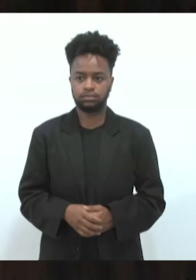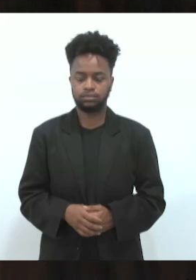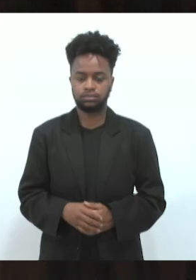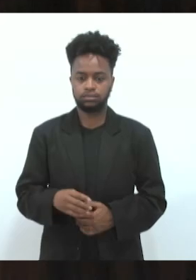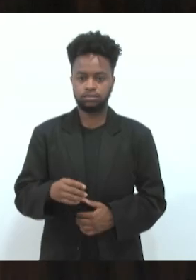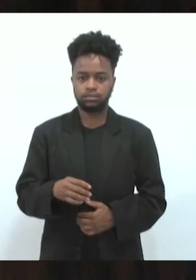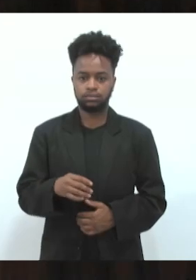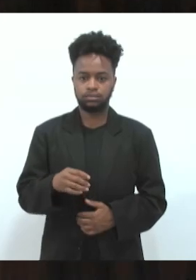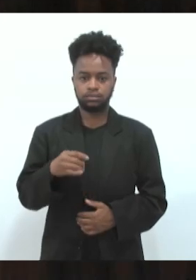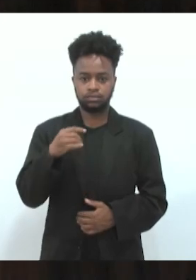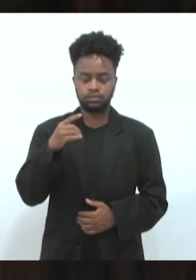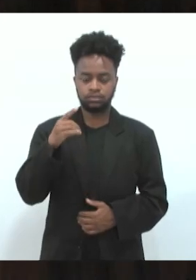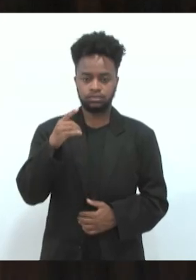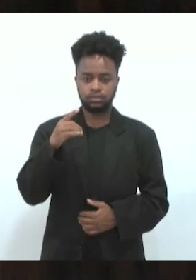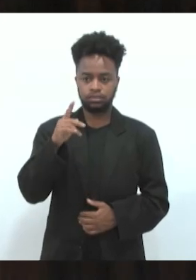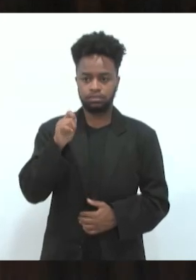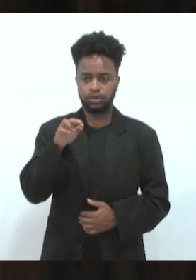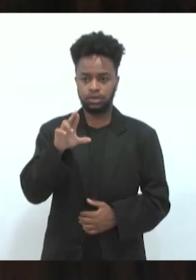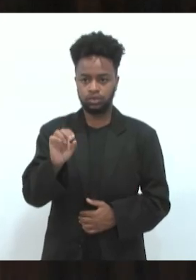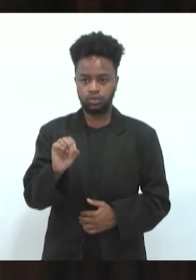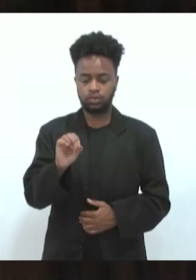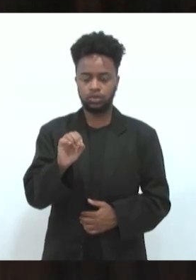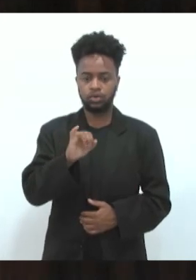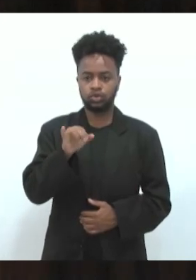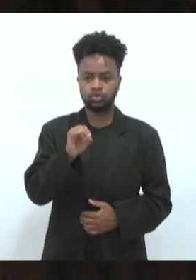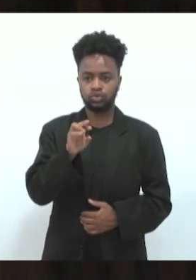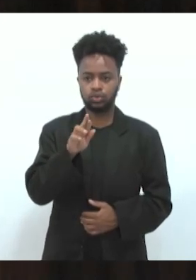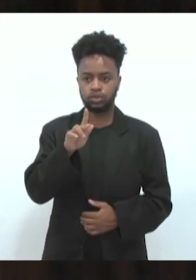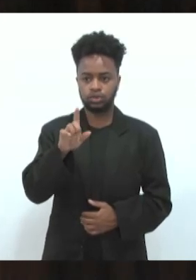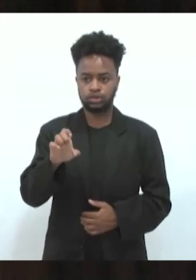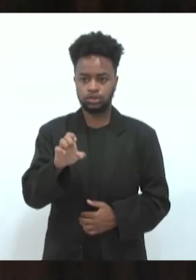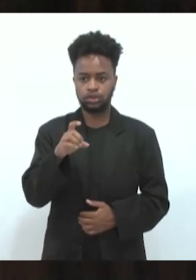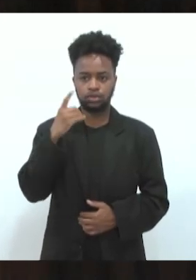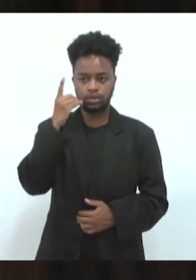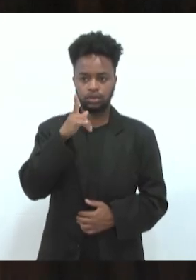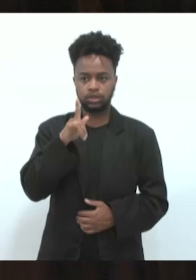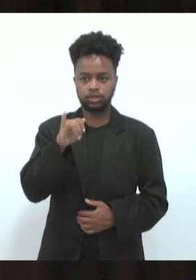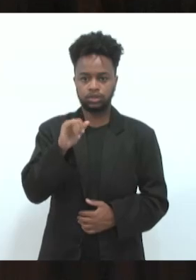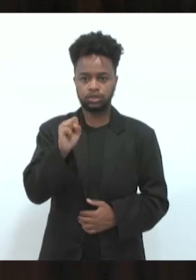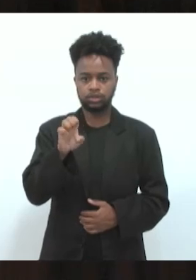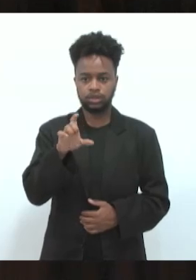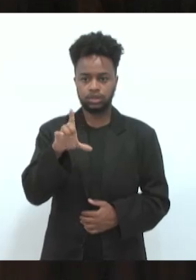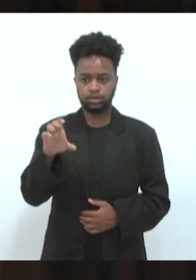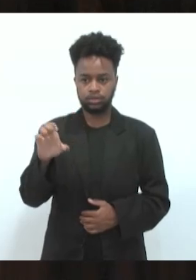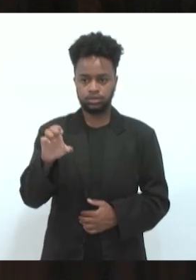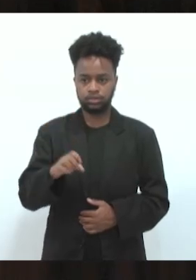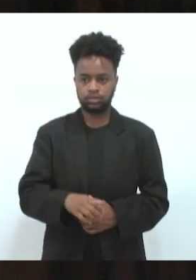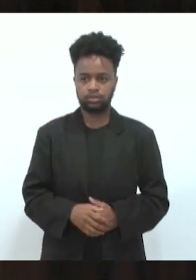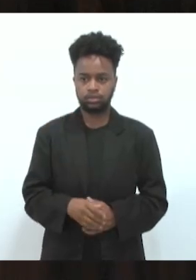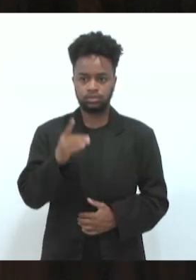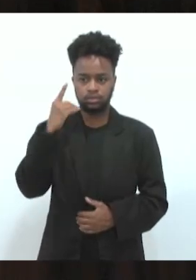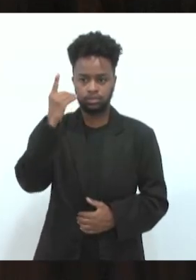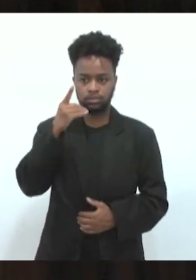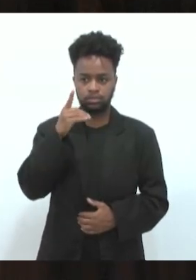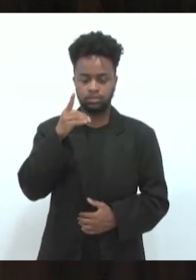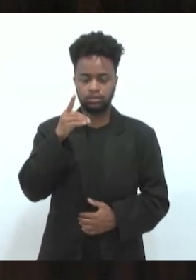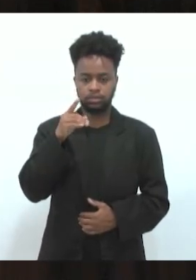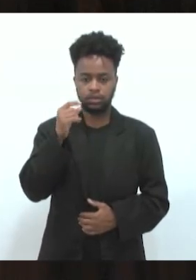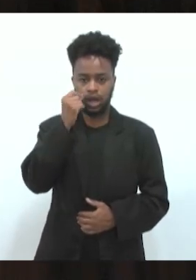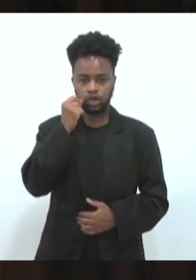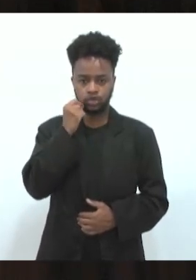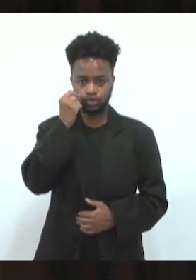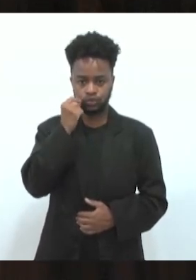Doutor Pedro Ricardo, Jorge Felipe Neto, deputada Gisele Monteiro, deputado Giovanni